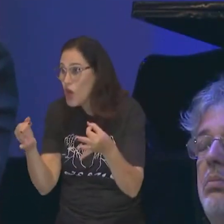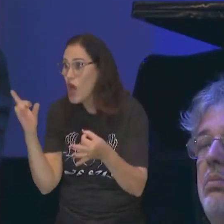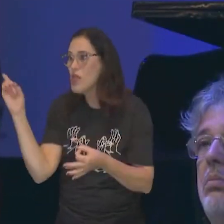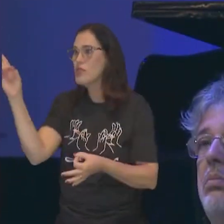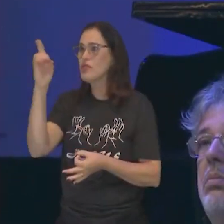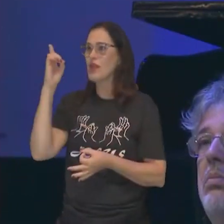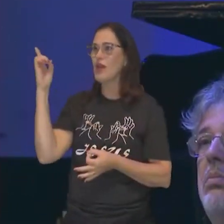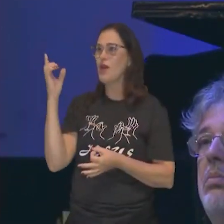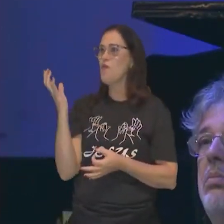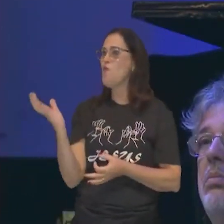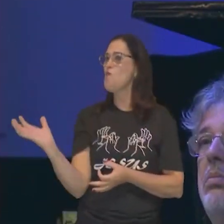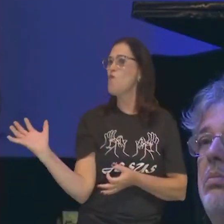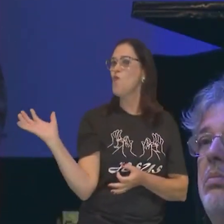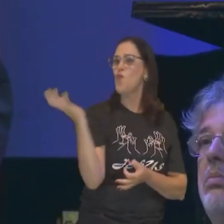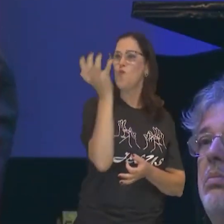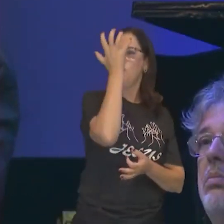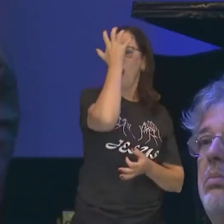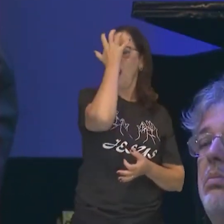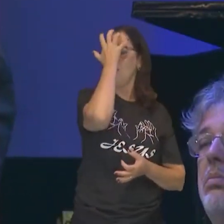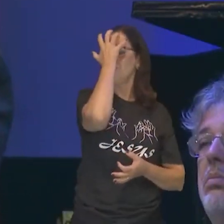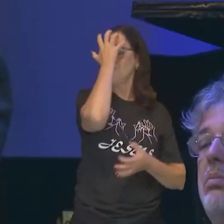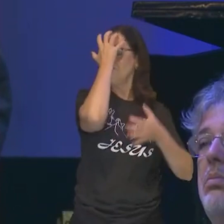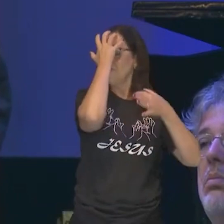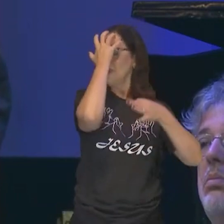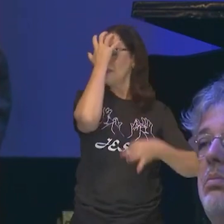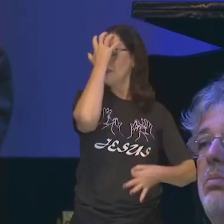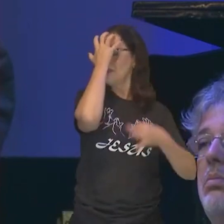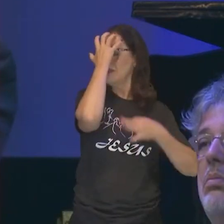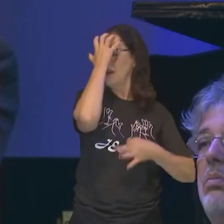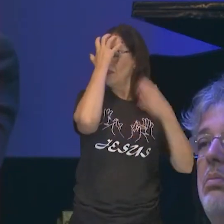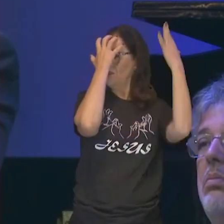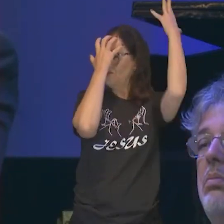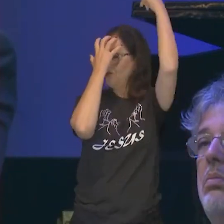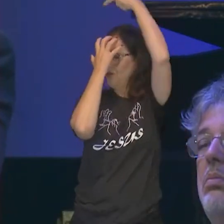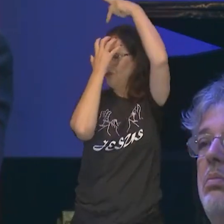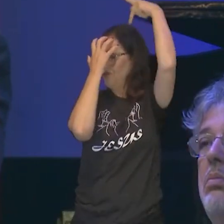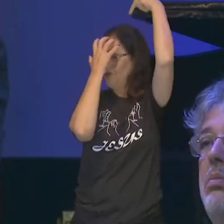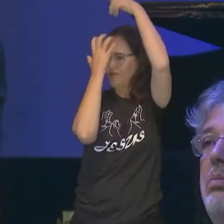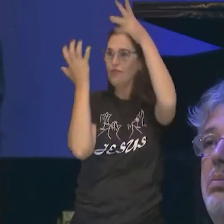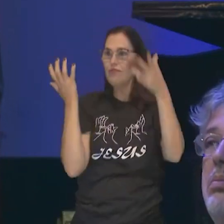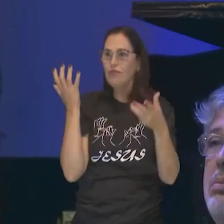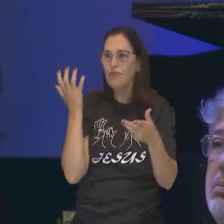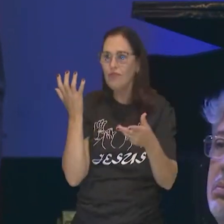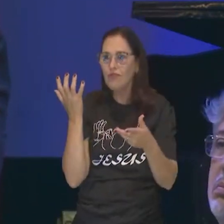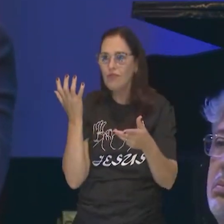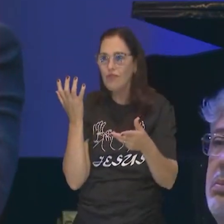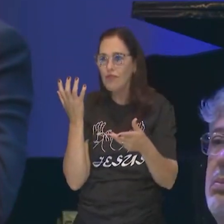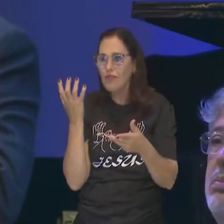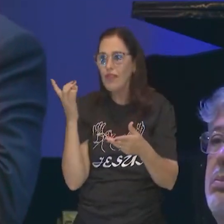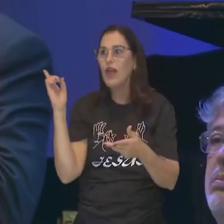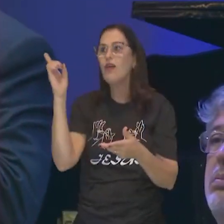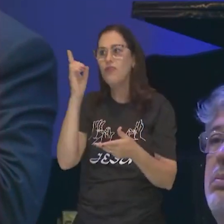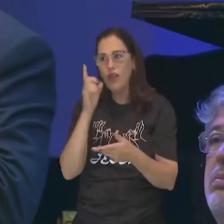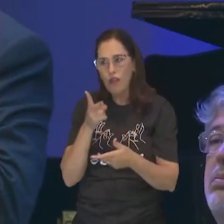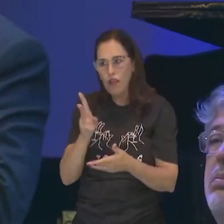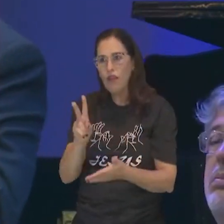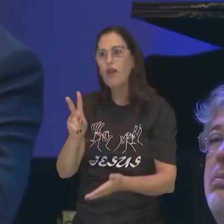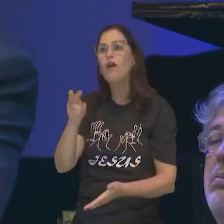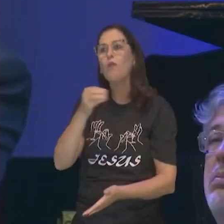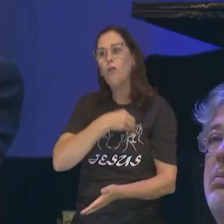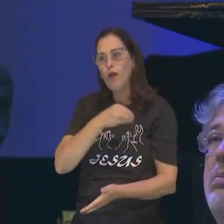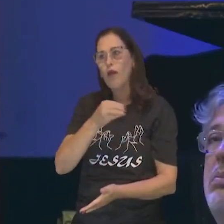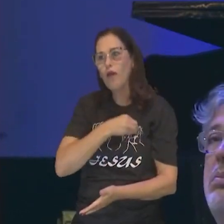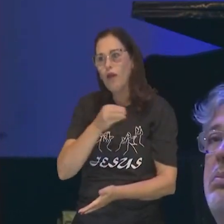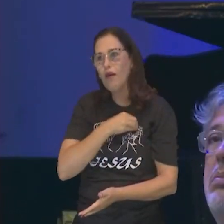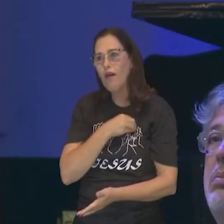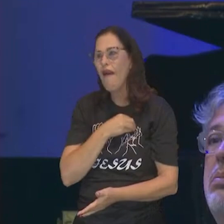uma máscara de santidade. Quem sabe Davi continuou mesmo no pecado, após ter cometido este pecado,